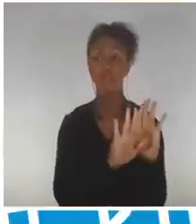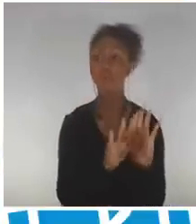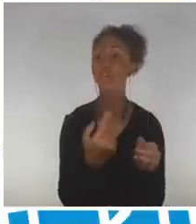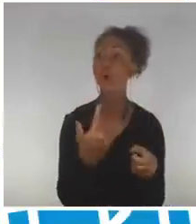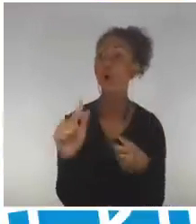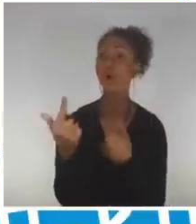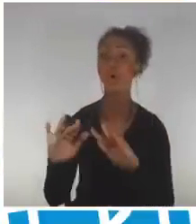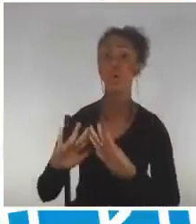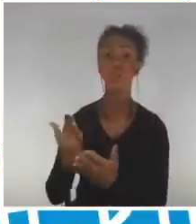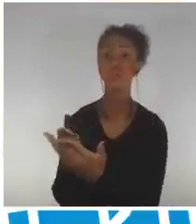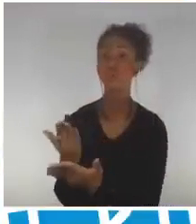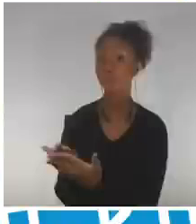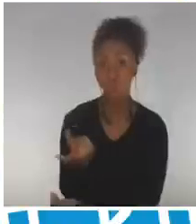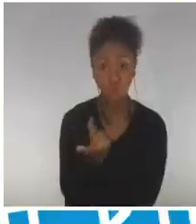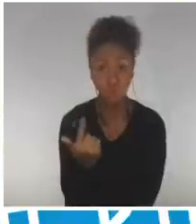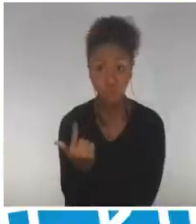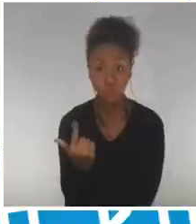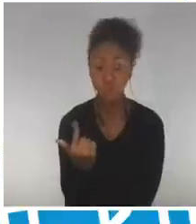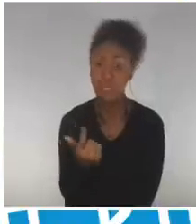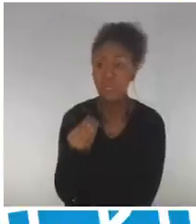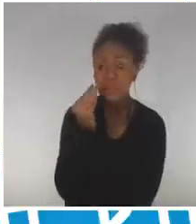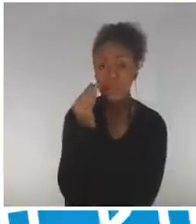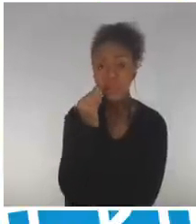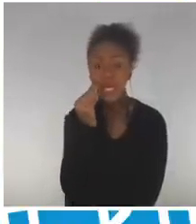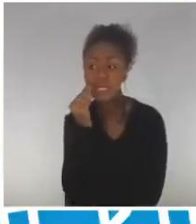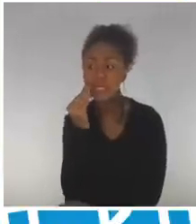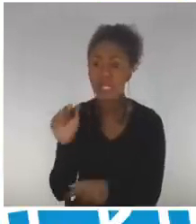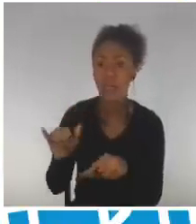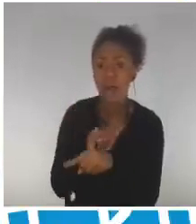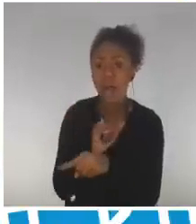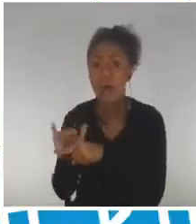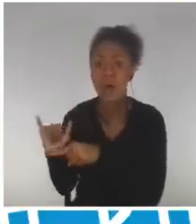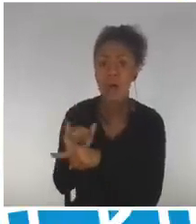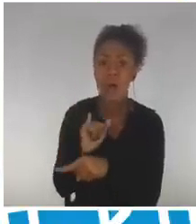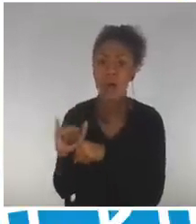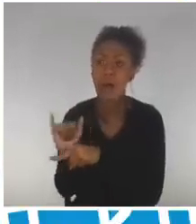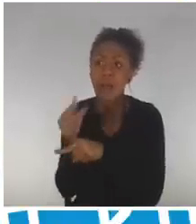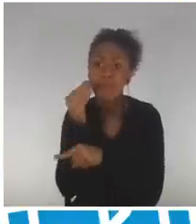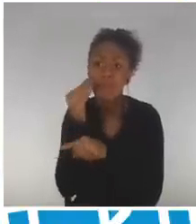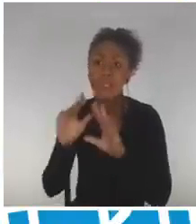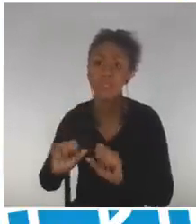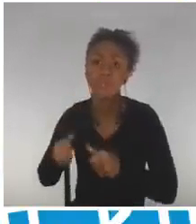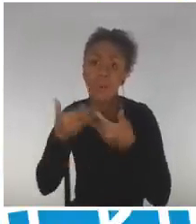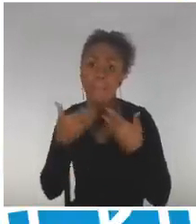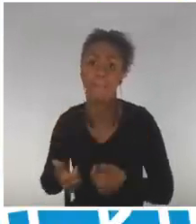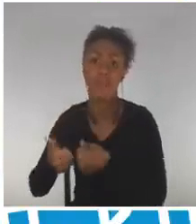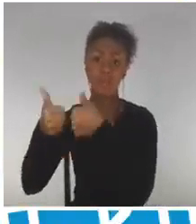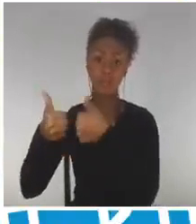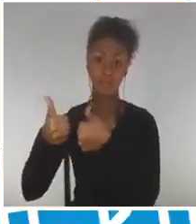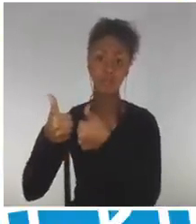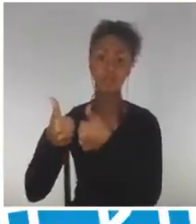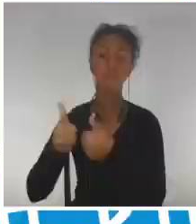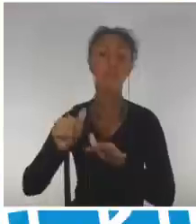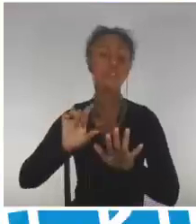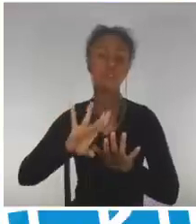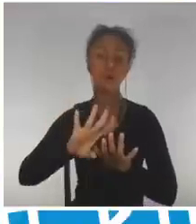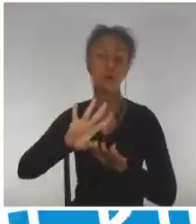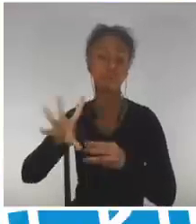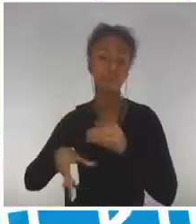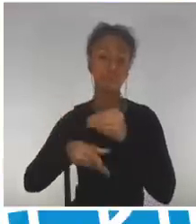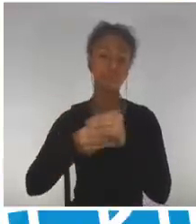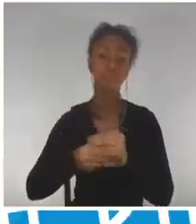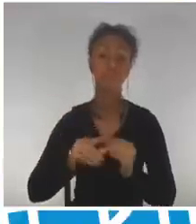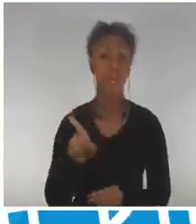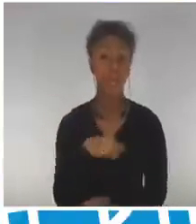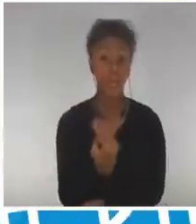condições simplesmente tentaram improvisar e fazer da melhor forma possível. A título de contribuição do que nós esperamos desse